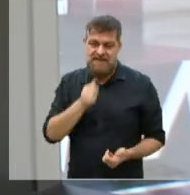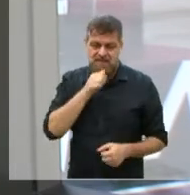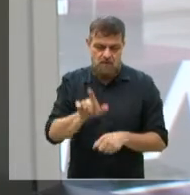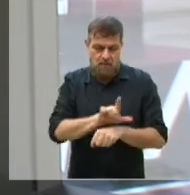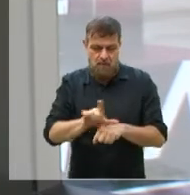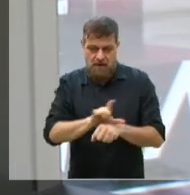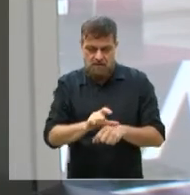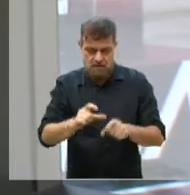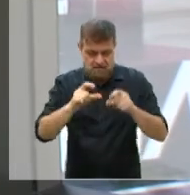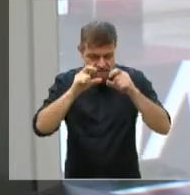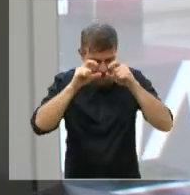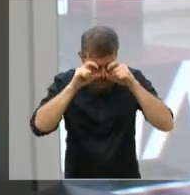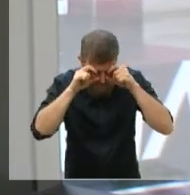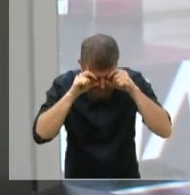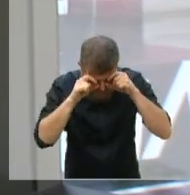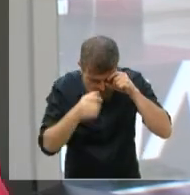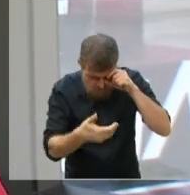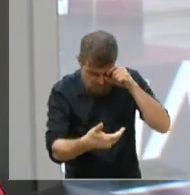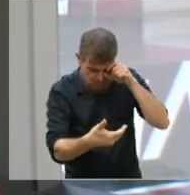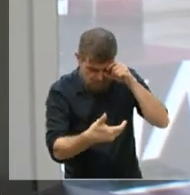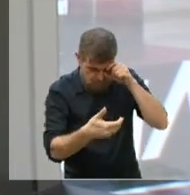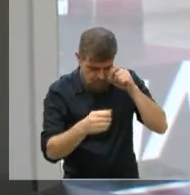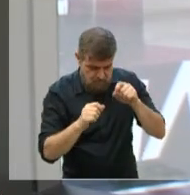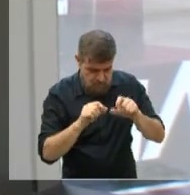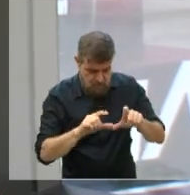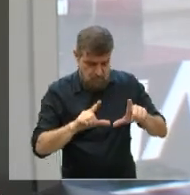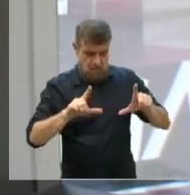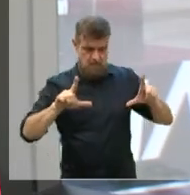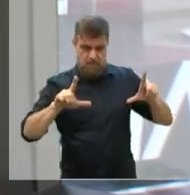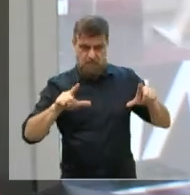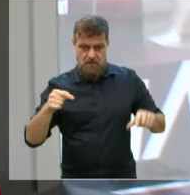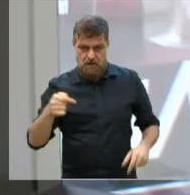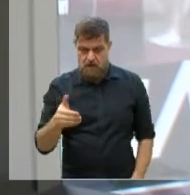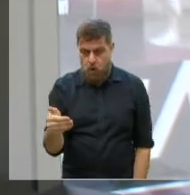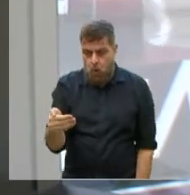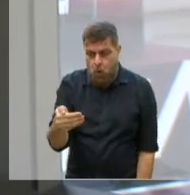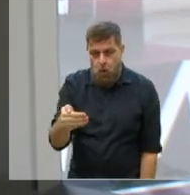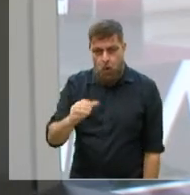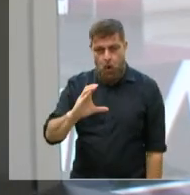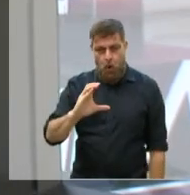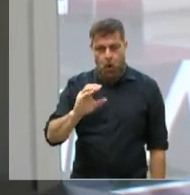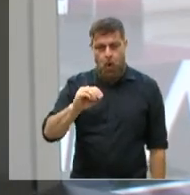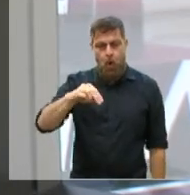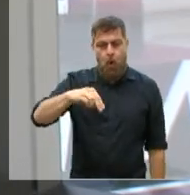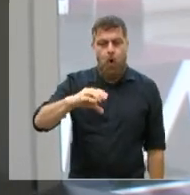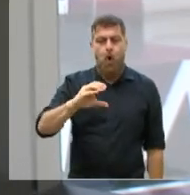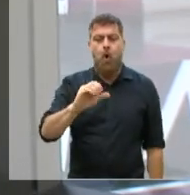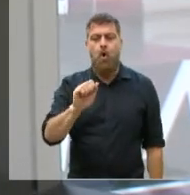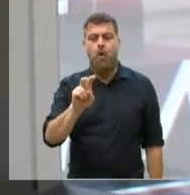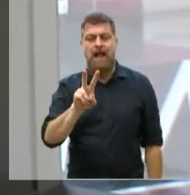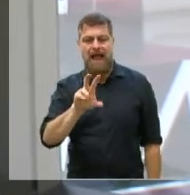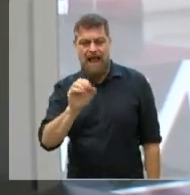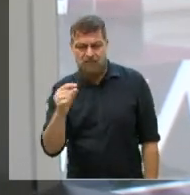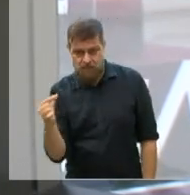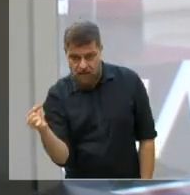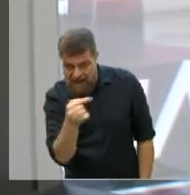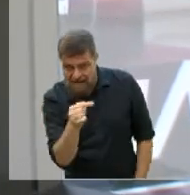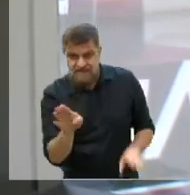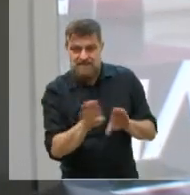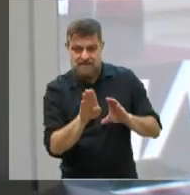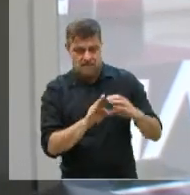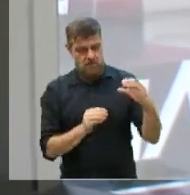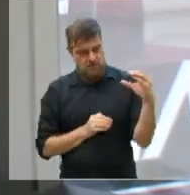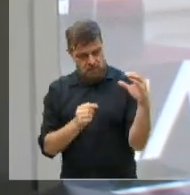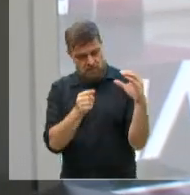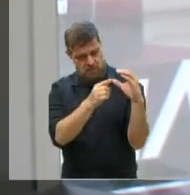você se olha com óculos, a sua imagem fica maior. Aquilo é o espelho côncavo, muito parecido com essa antena, uma antena com esse formato para dentro,